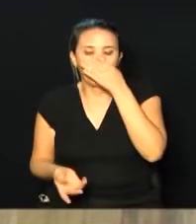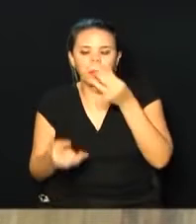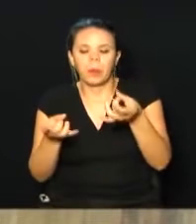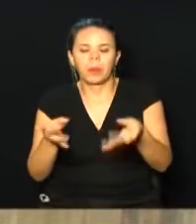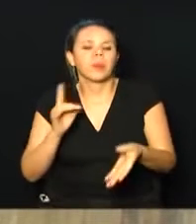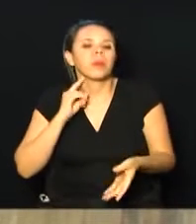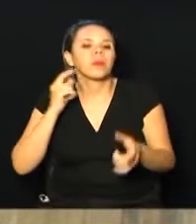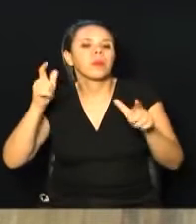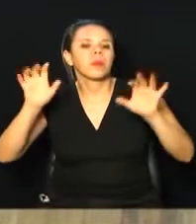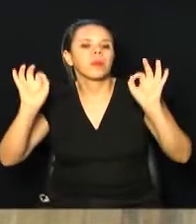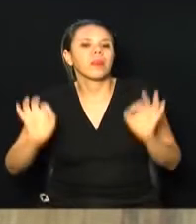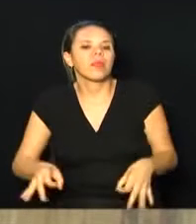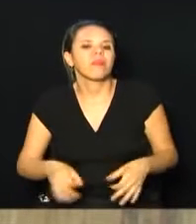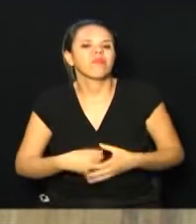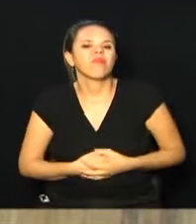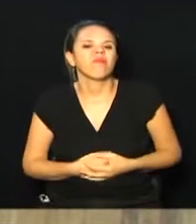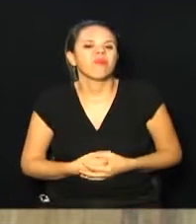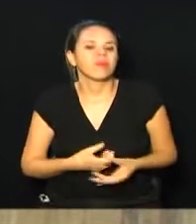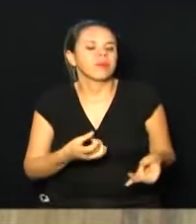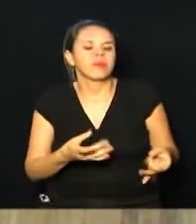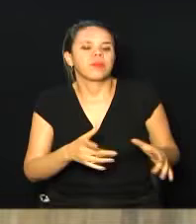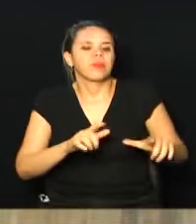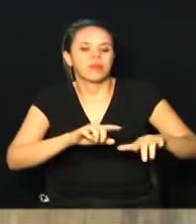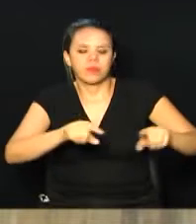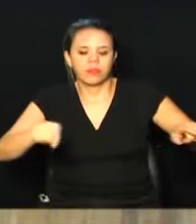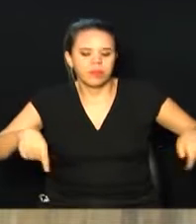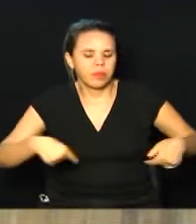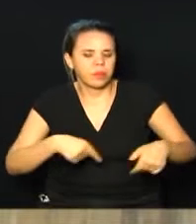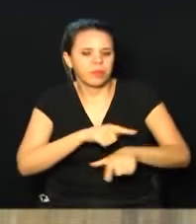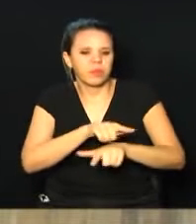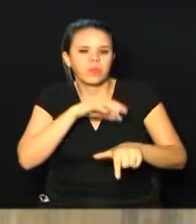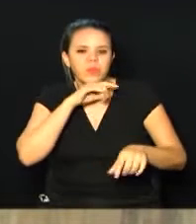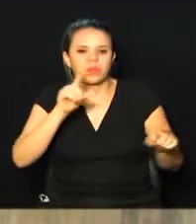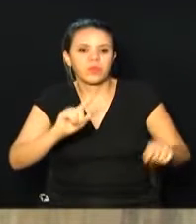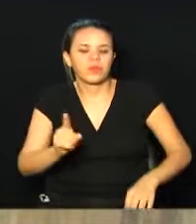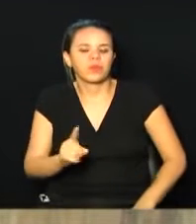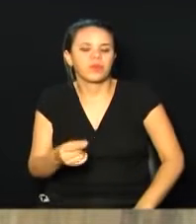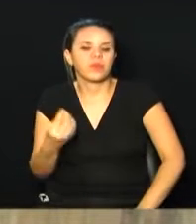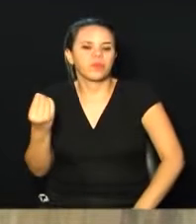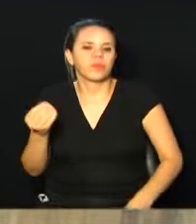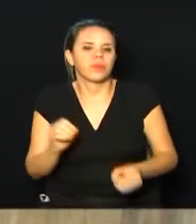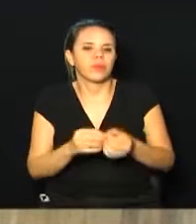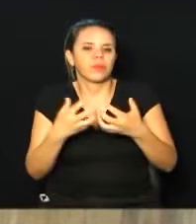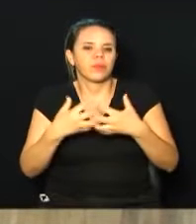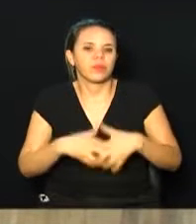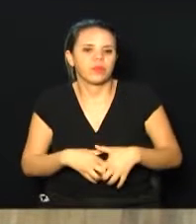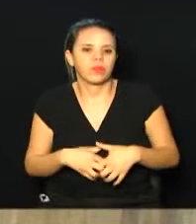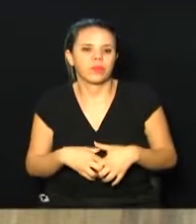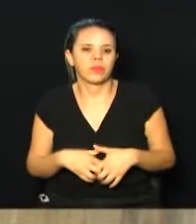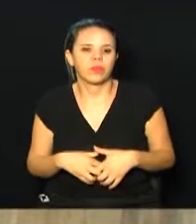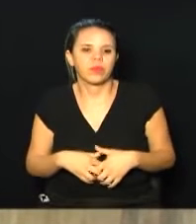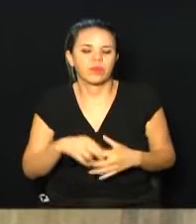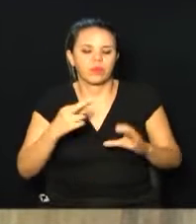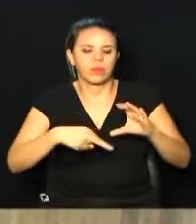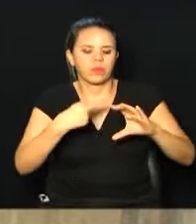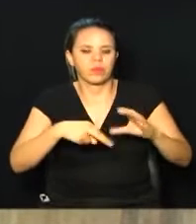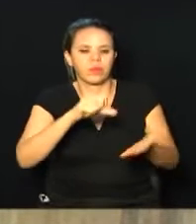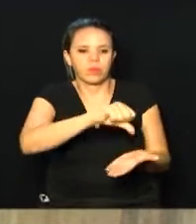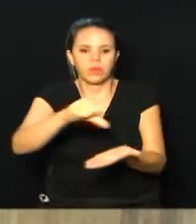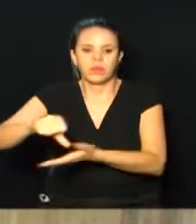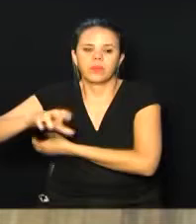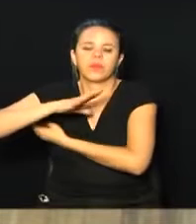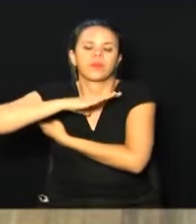no lugar certo, não jogar o lixo em terreno baldio. Como funciona isso, a questão dos ecopontos na nossa